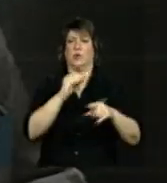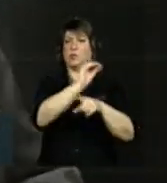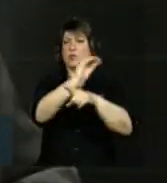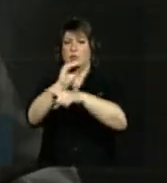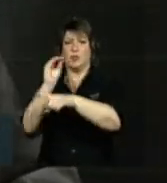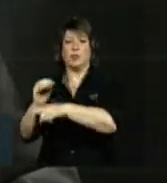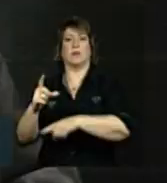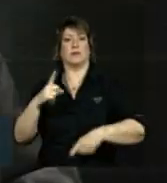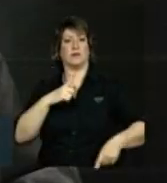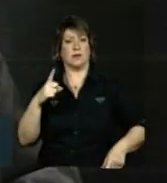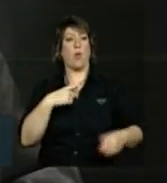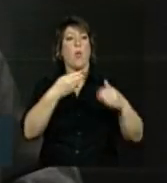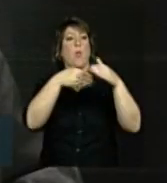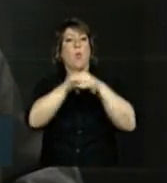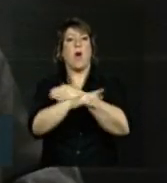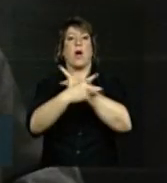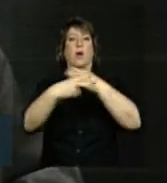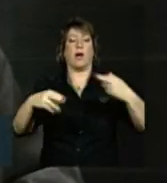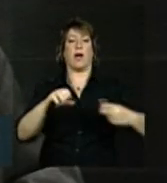precisa ser.